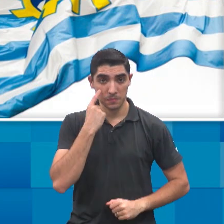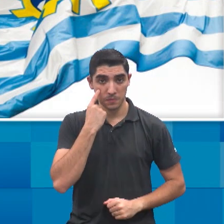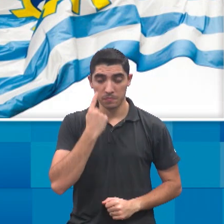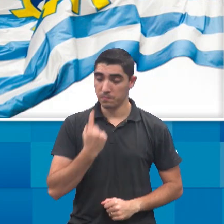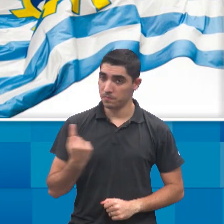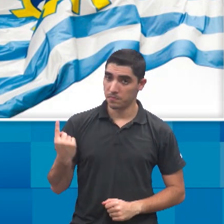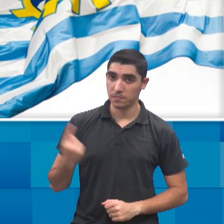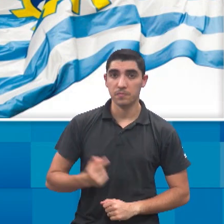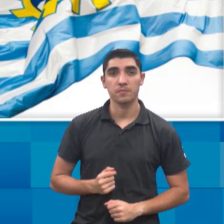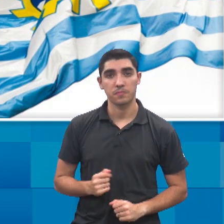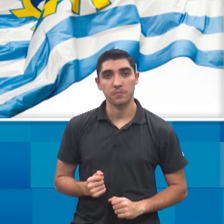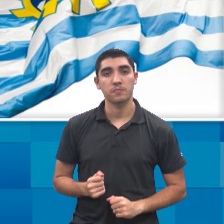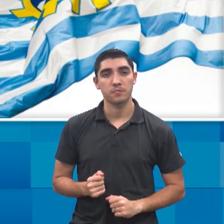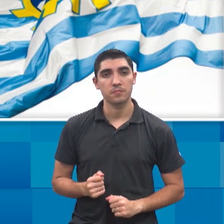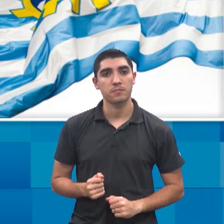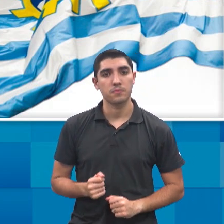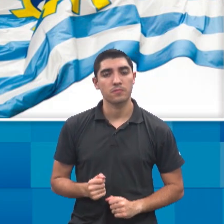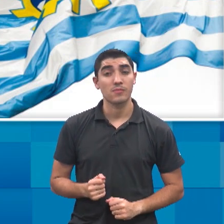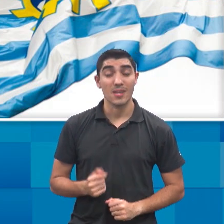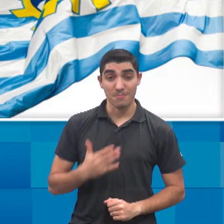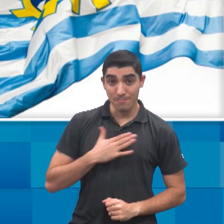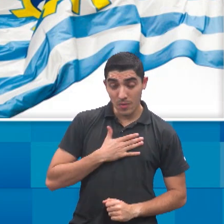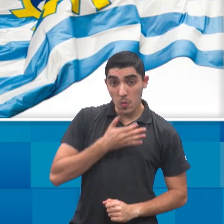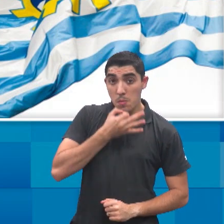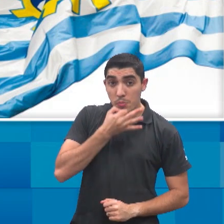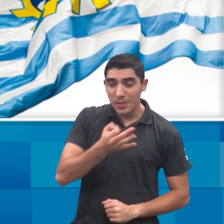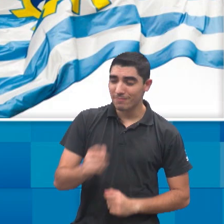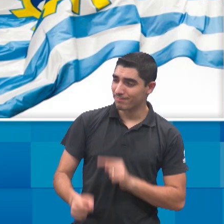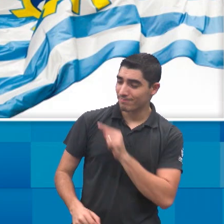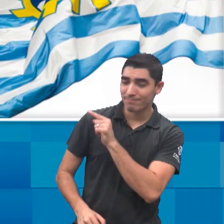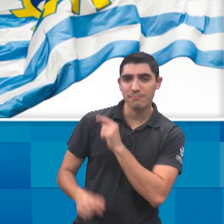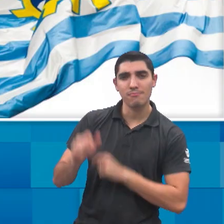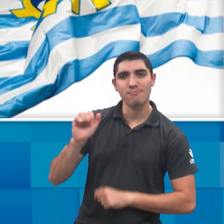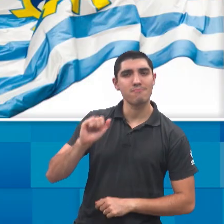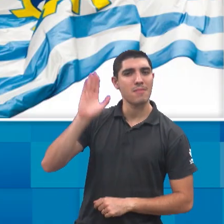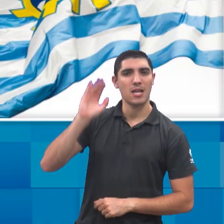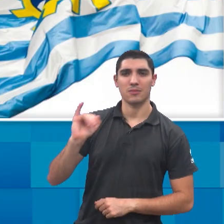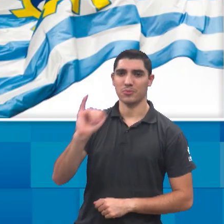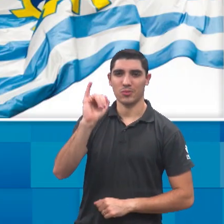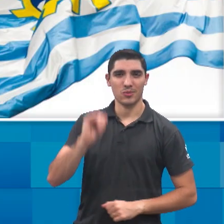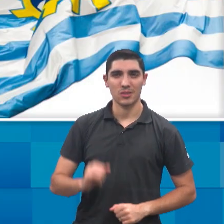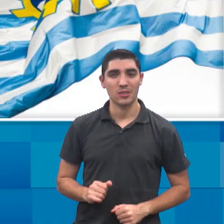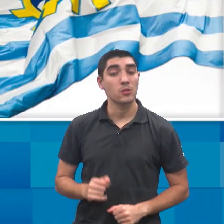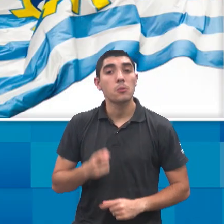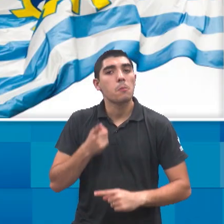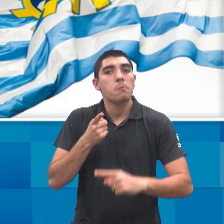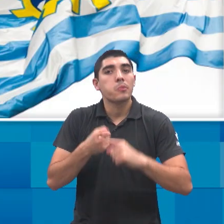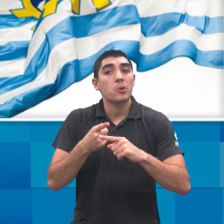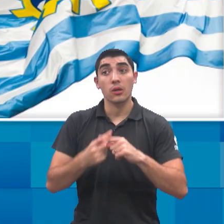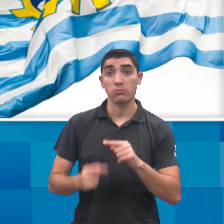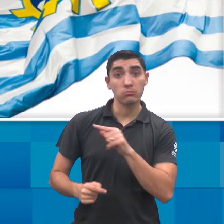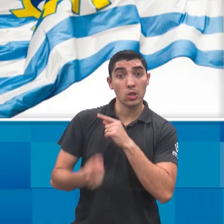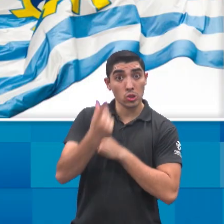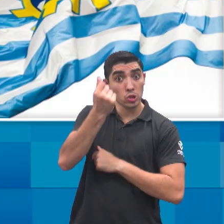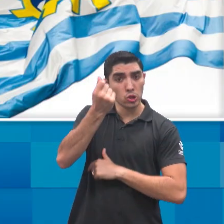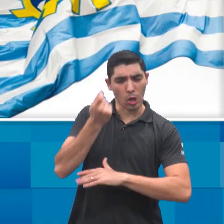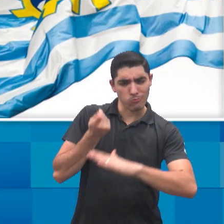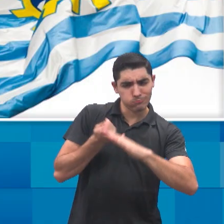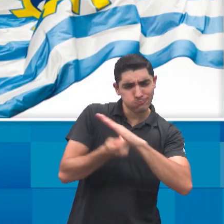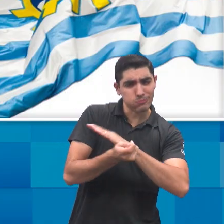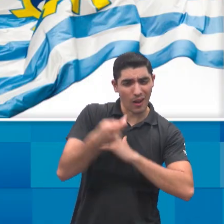né? Isso que eu acho que é muito importante, né? A quantidade de recurso injetado na nossa